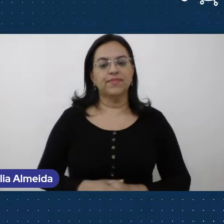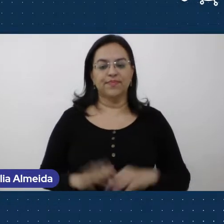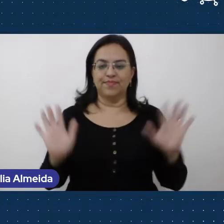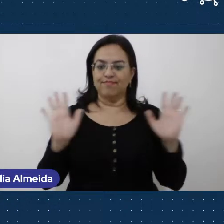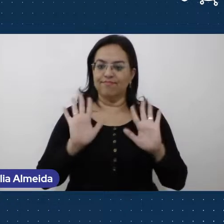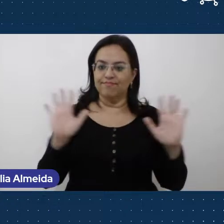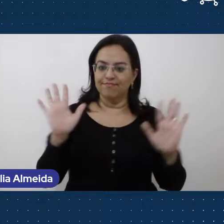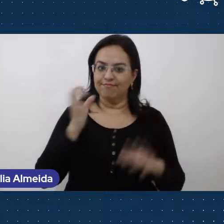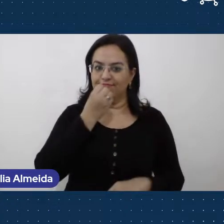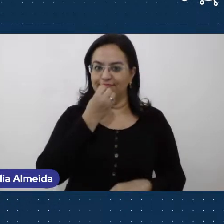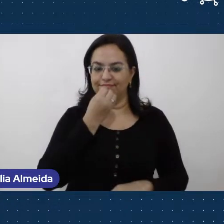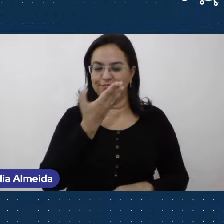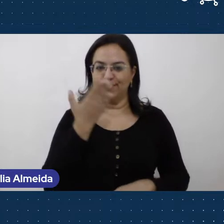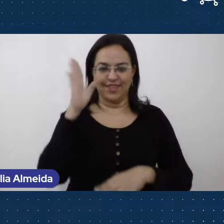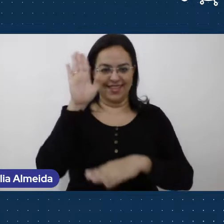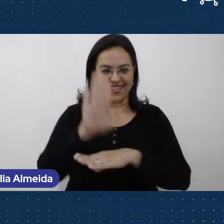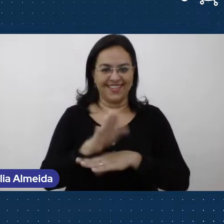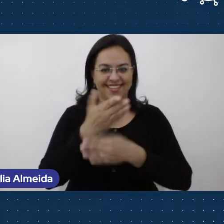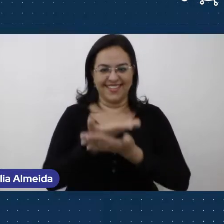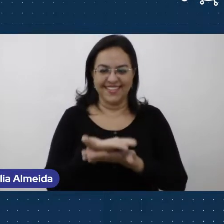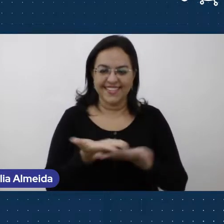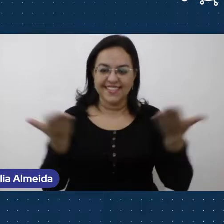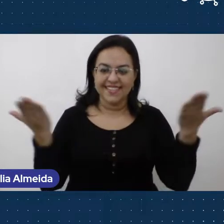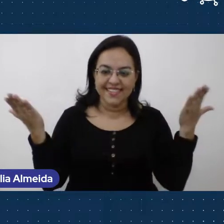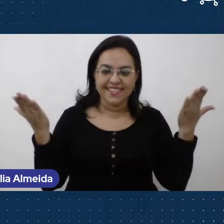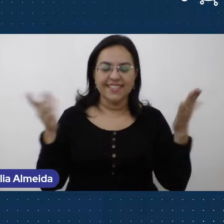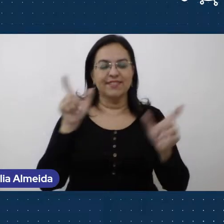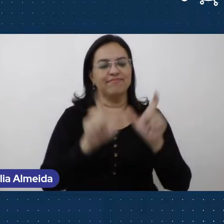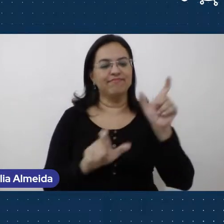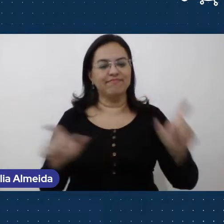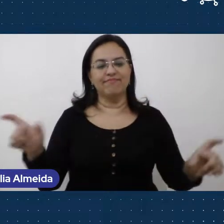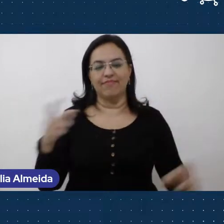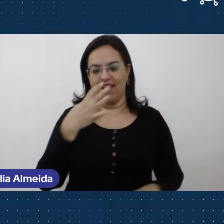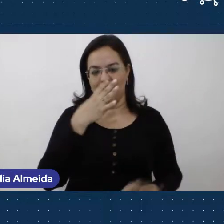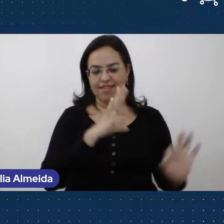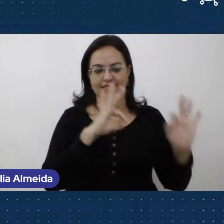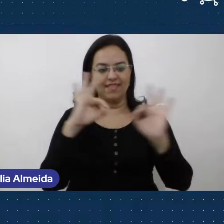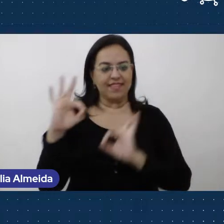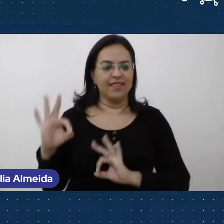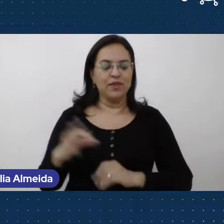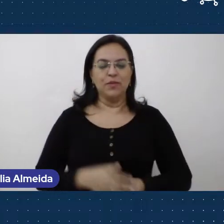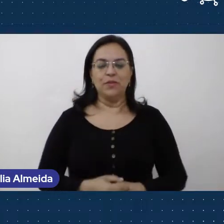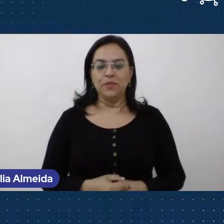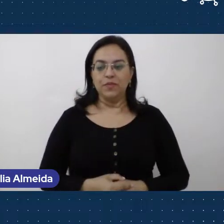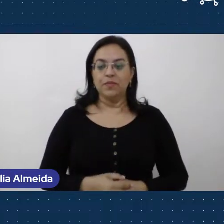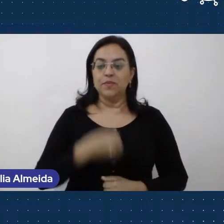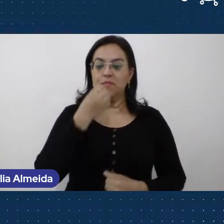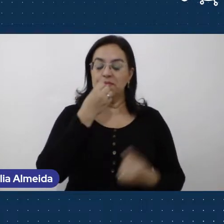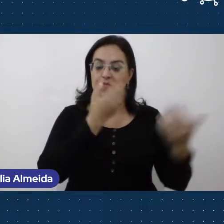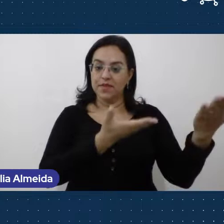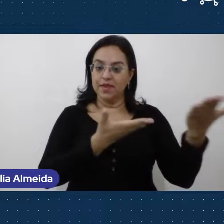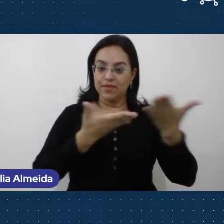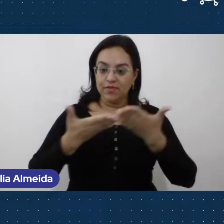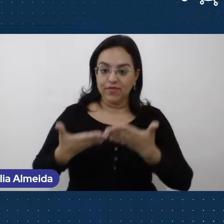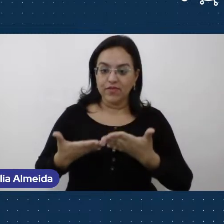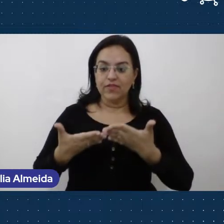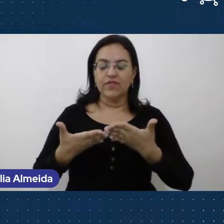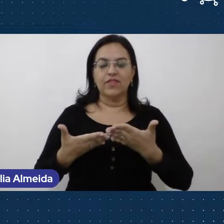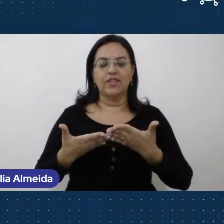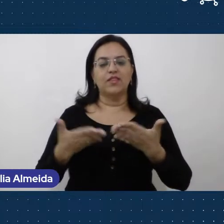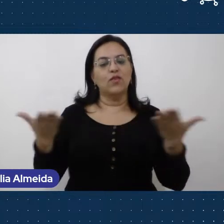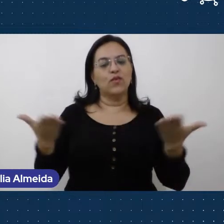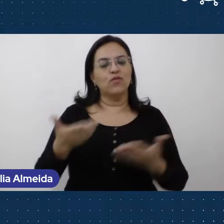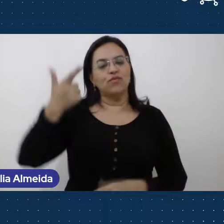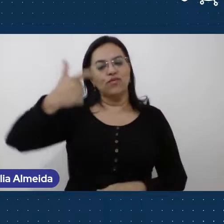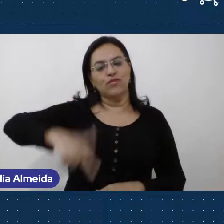Olá, pessoal. Boa tarde a todos, todas e todes. Sejam todos muito bem-vindos para mais